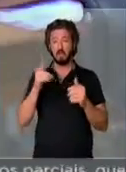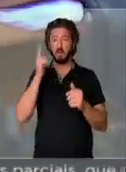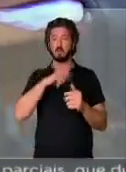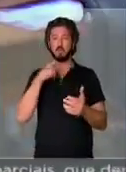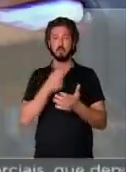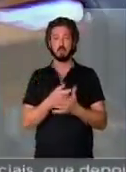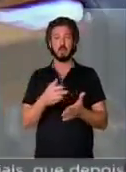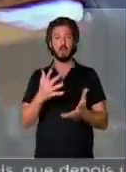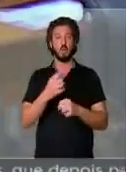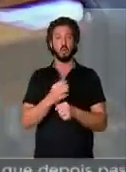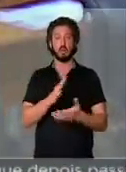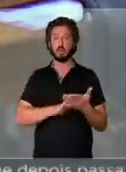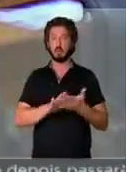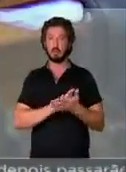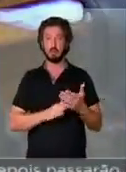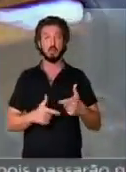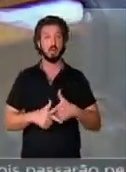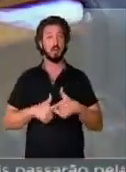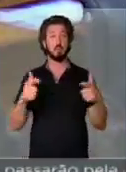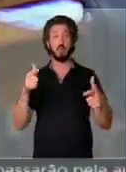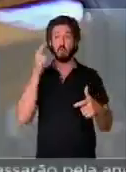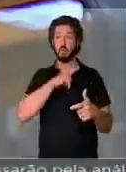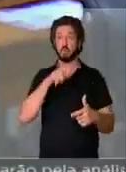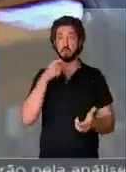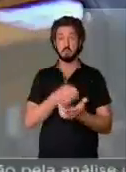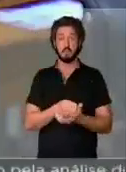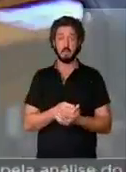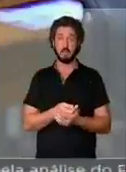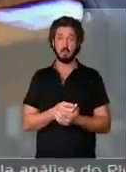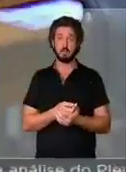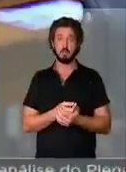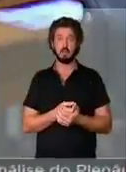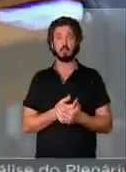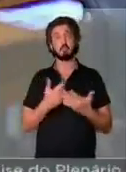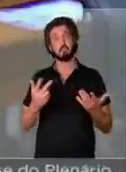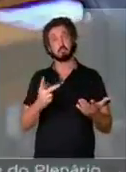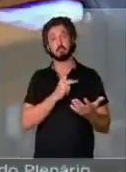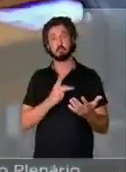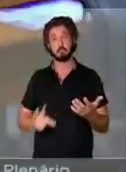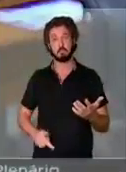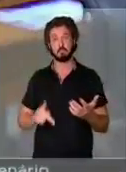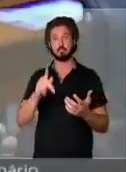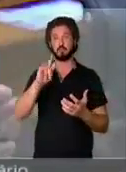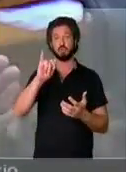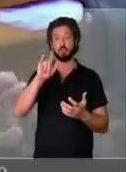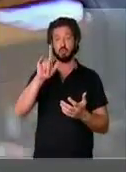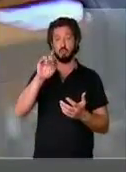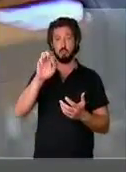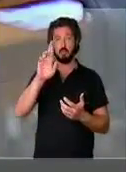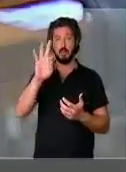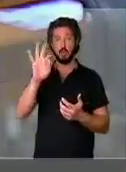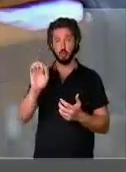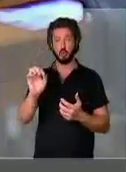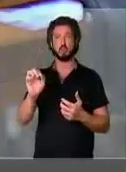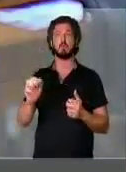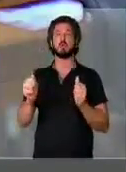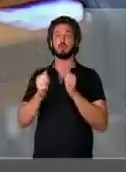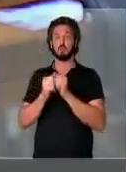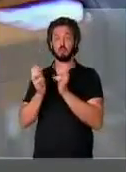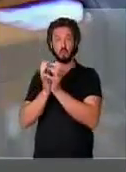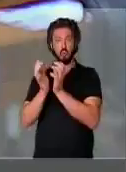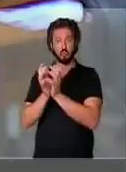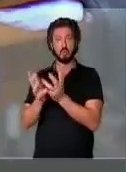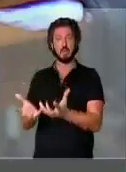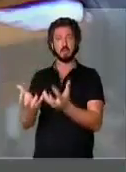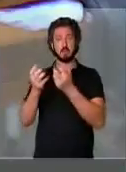as contas e muitos não estão nem conseguindo pagar. Então, o presidente Gilberto Ock, juntamente com a sua equipe,